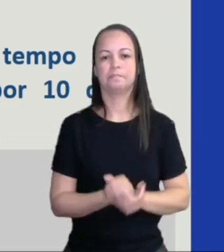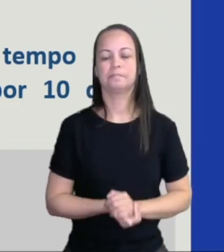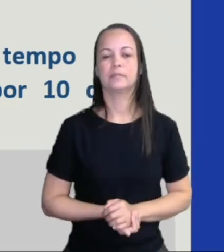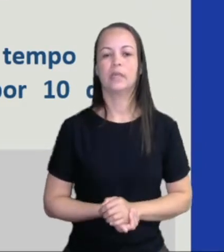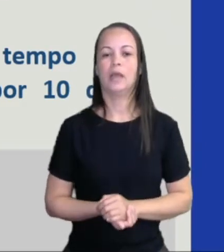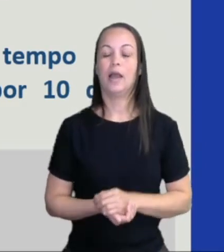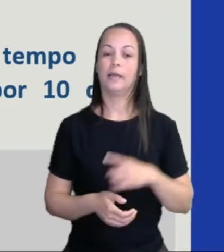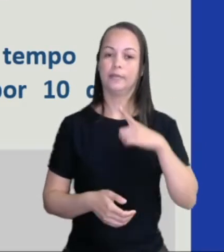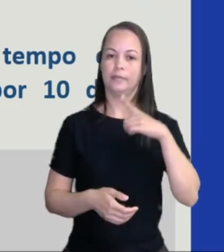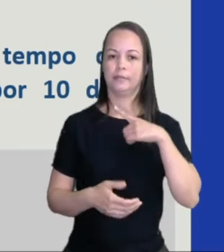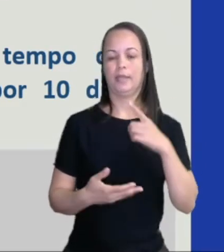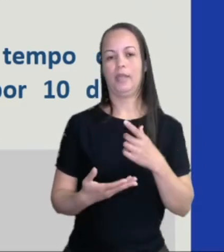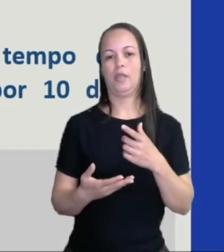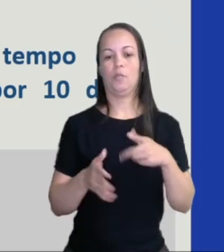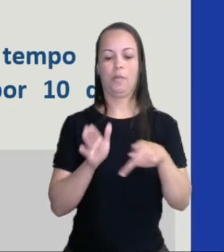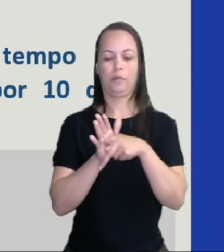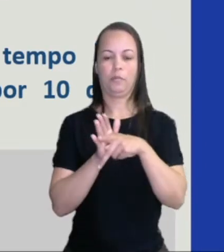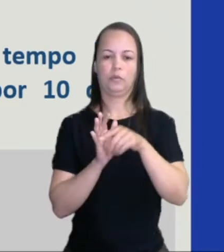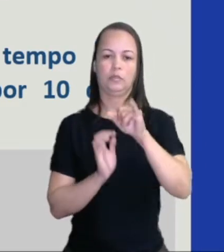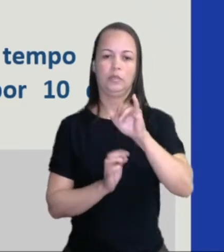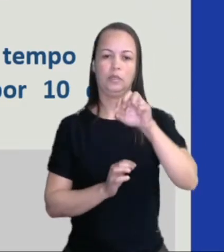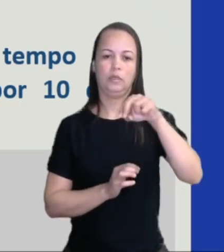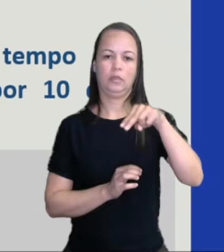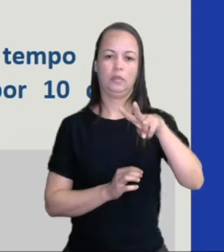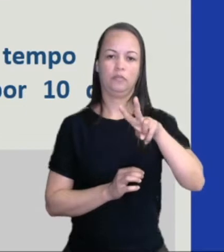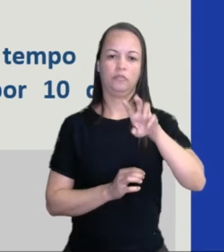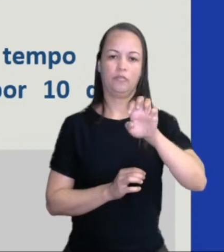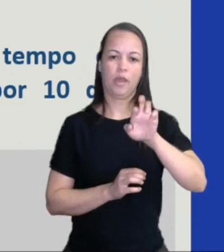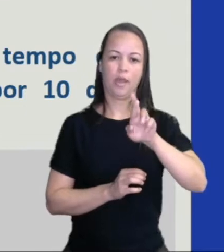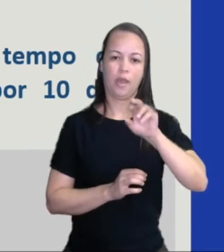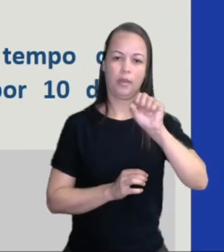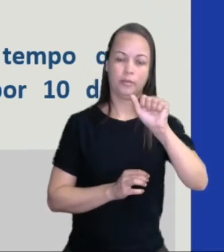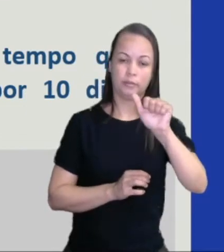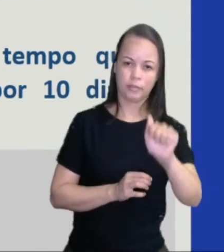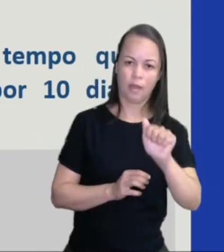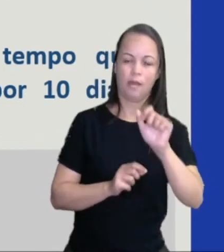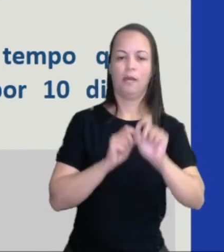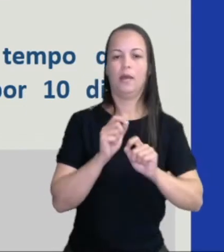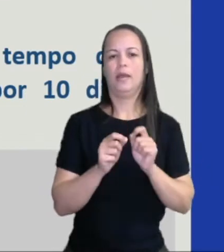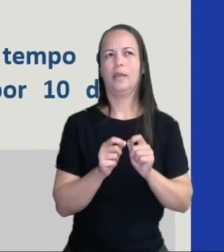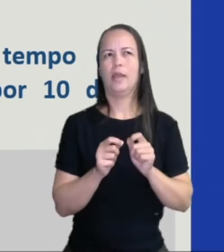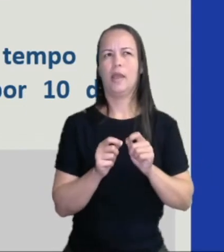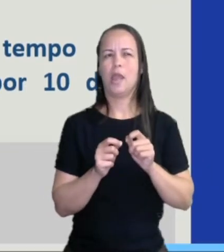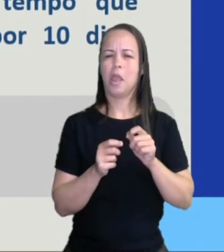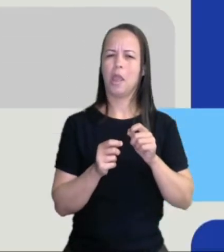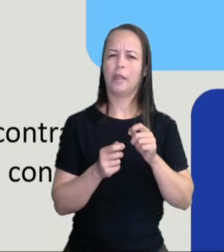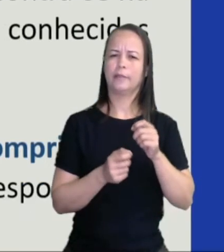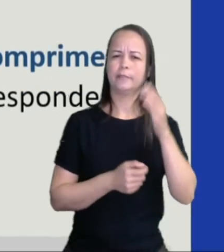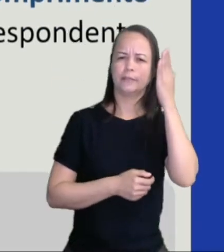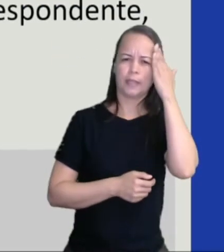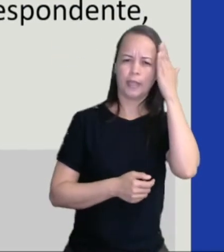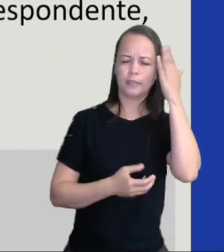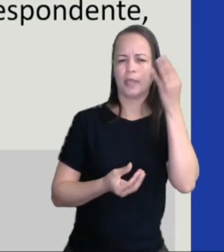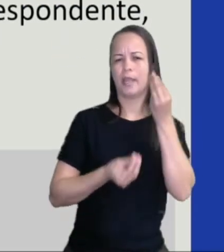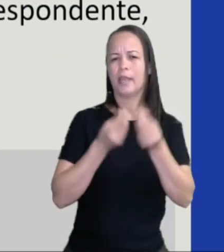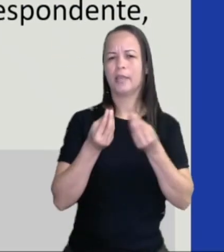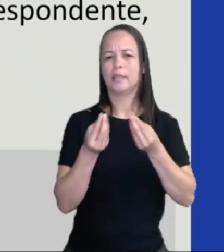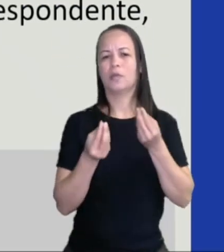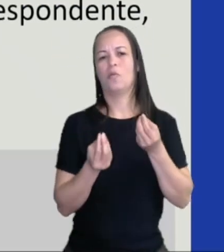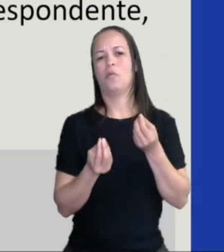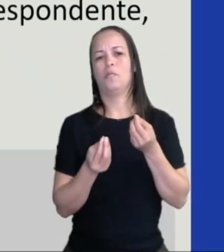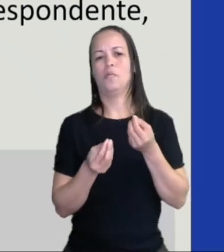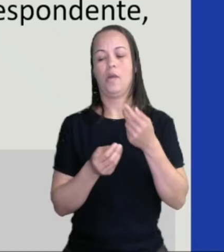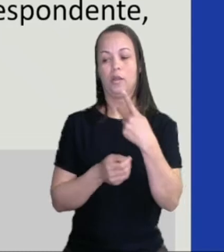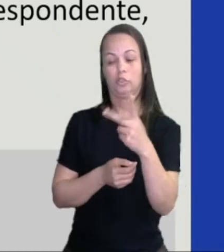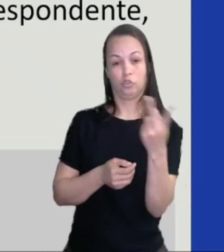tem uma proporção inversa. E reconhecer se essa proporção é direta ou inversa é importante na